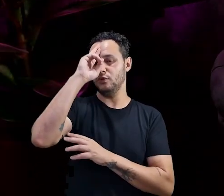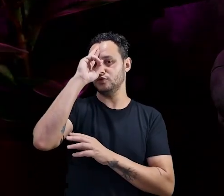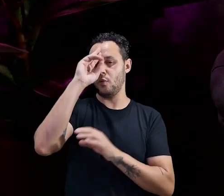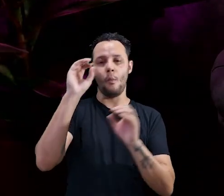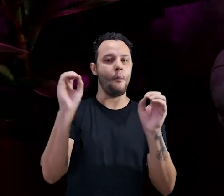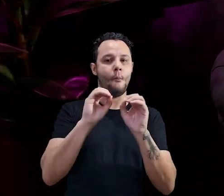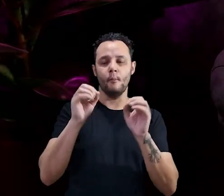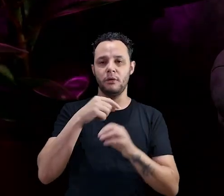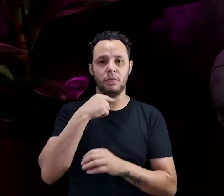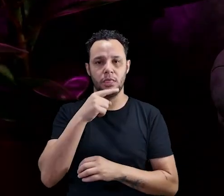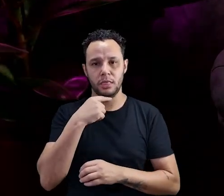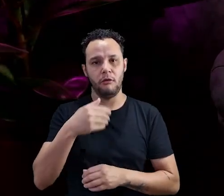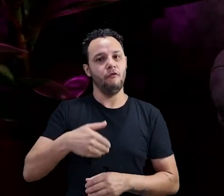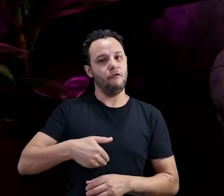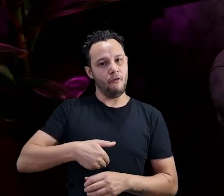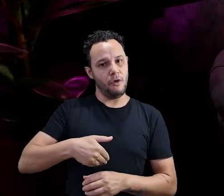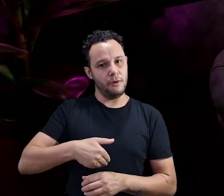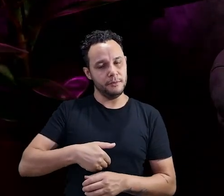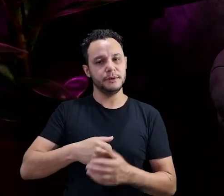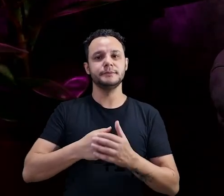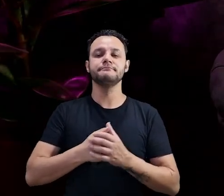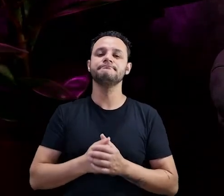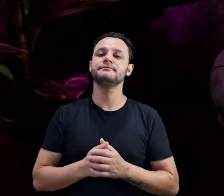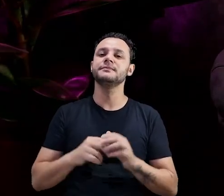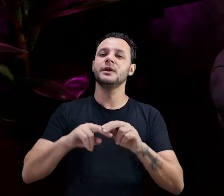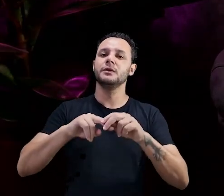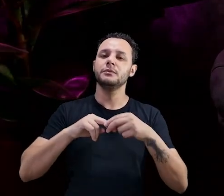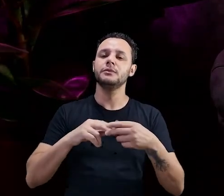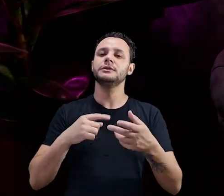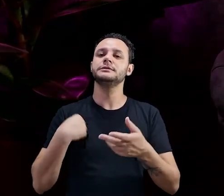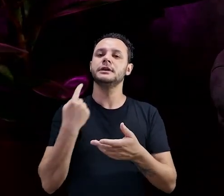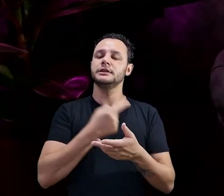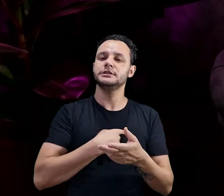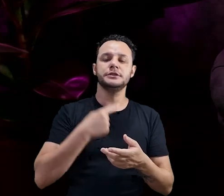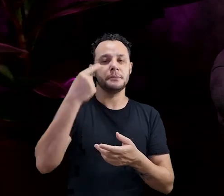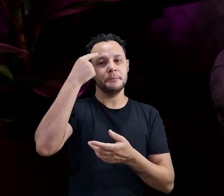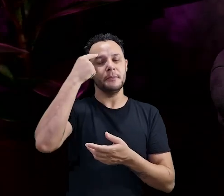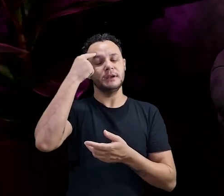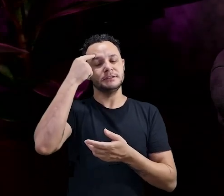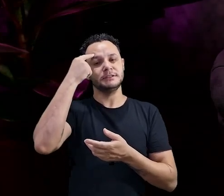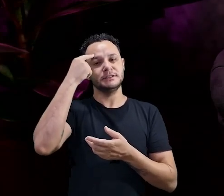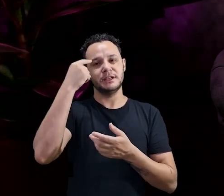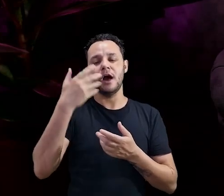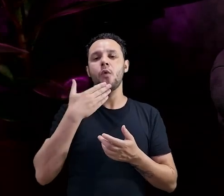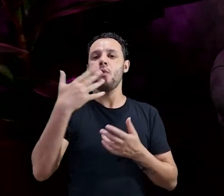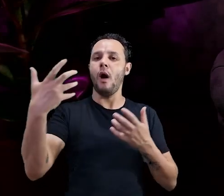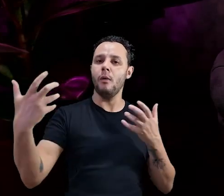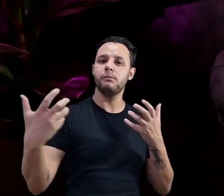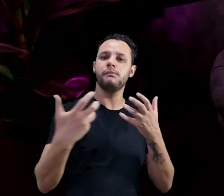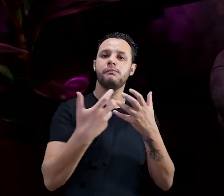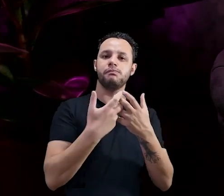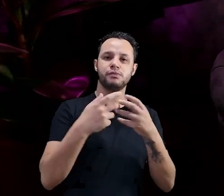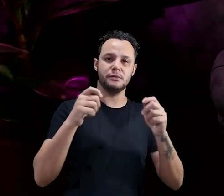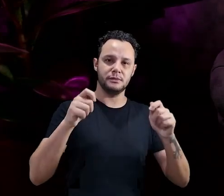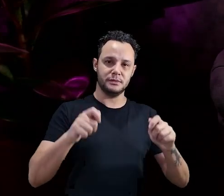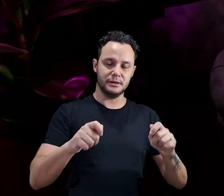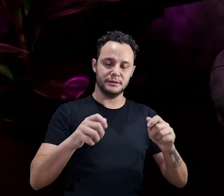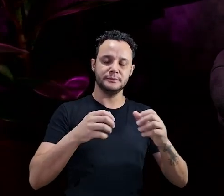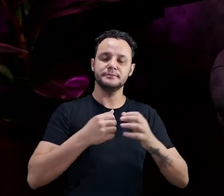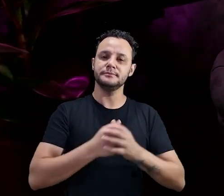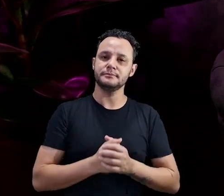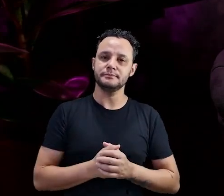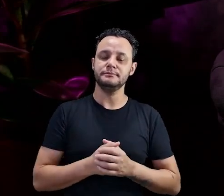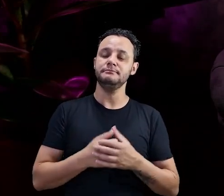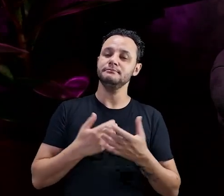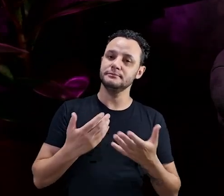né? Então a gente deve avaliar e aplicar a nossa realidade, né? E a partir